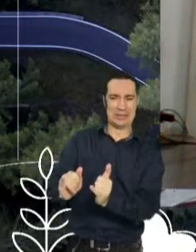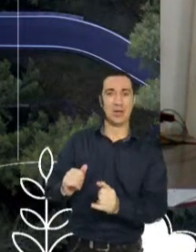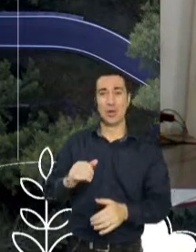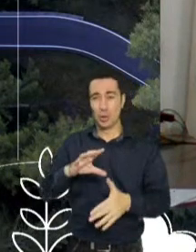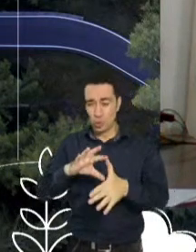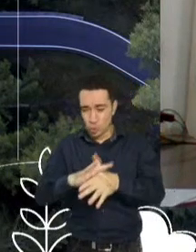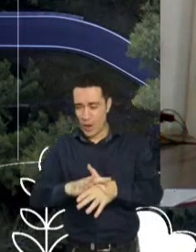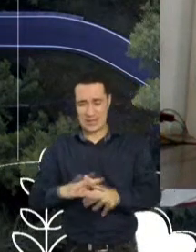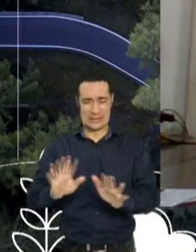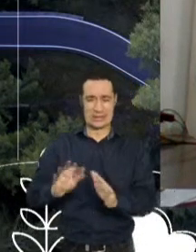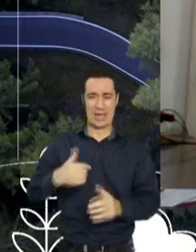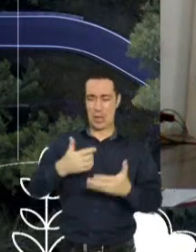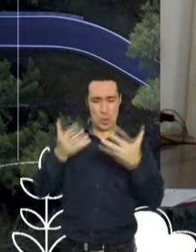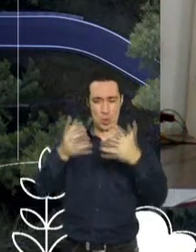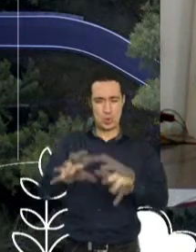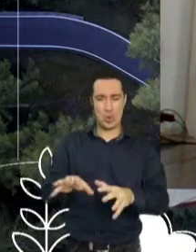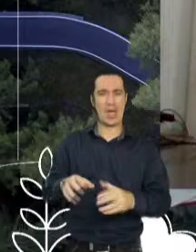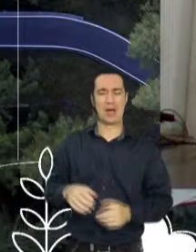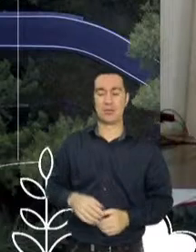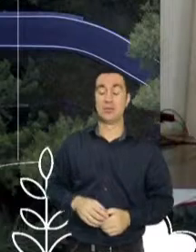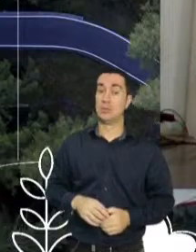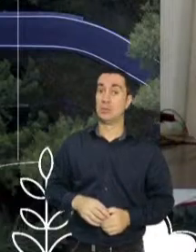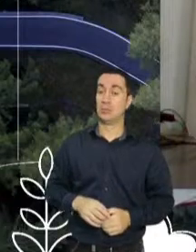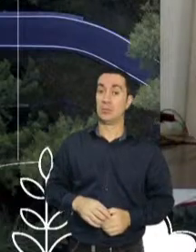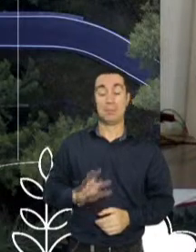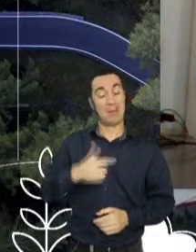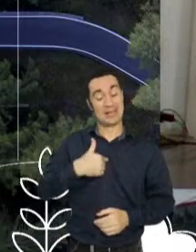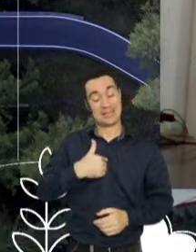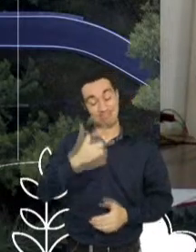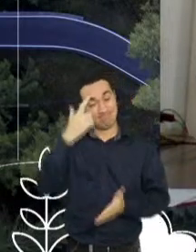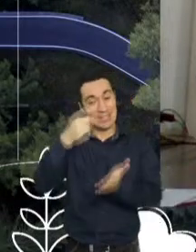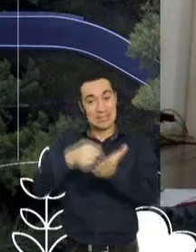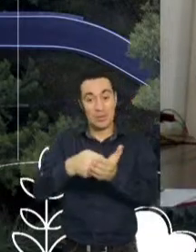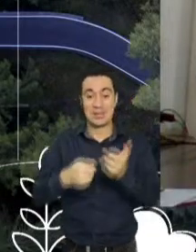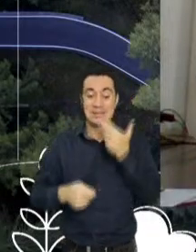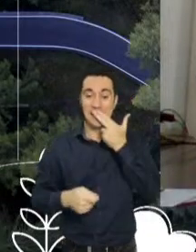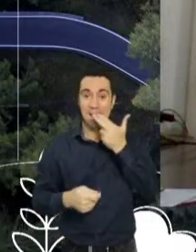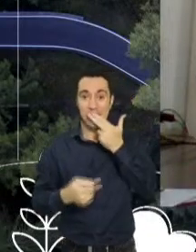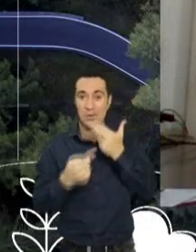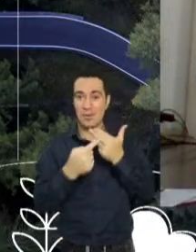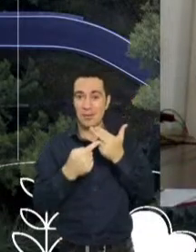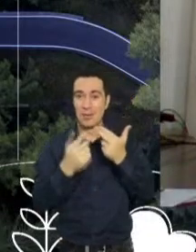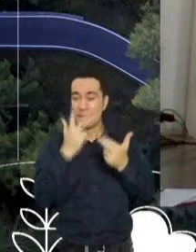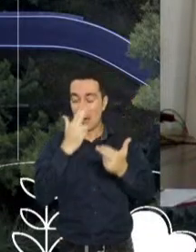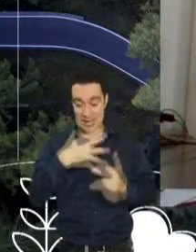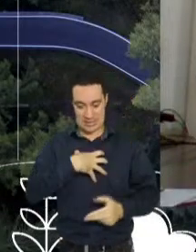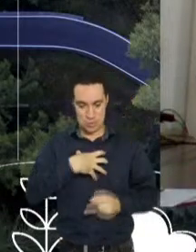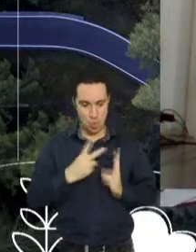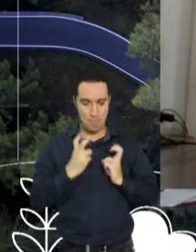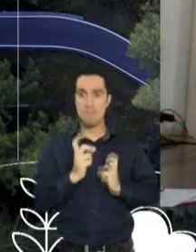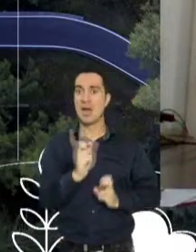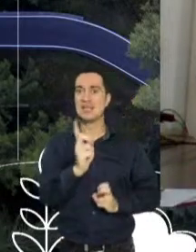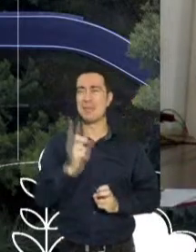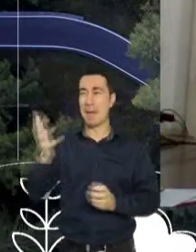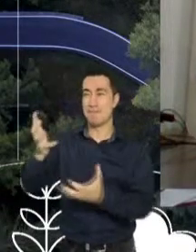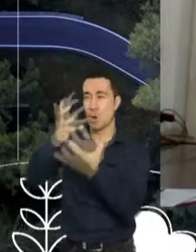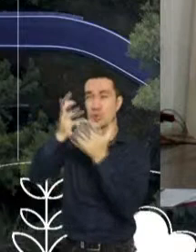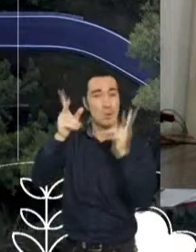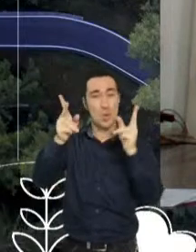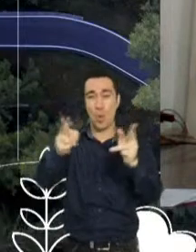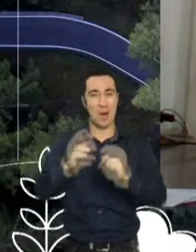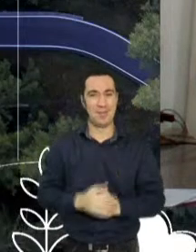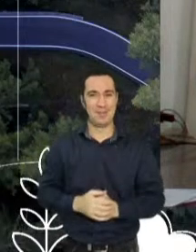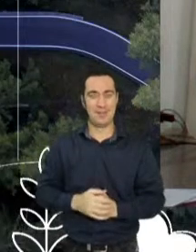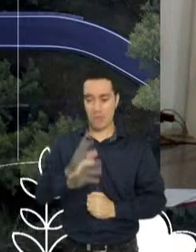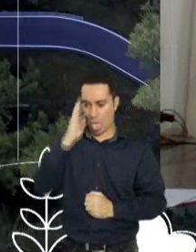de doença cardiovascular gostaria de evitar isso, mas ele não tem escolha. É um cigarro que você não acende, ele é imposto. E quanto mais